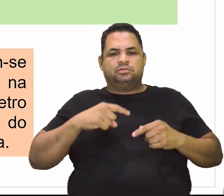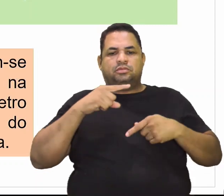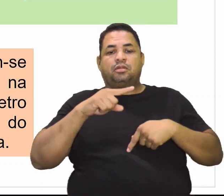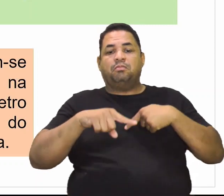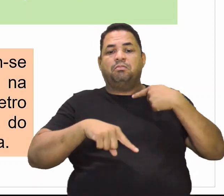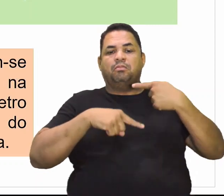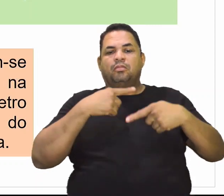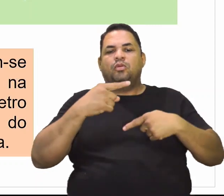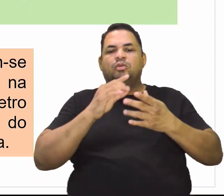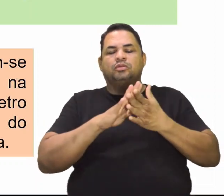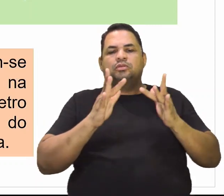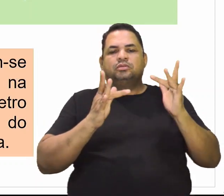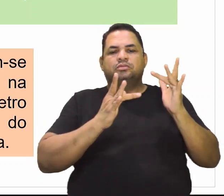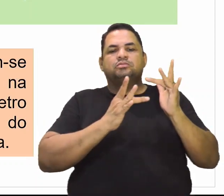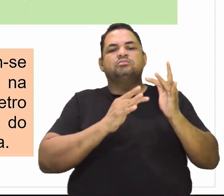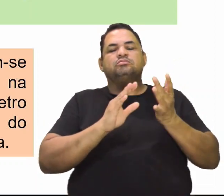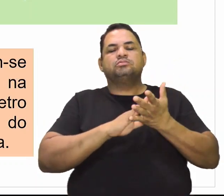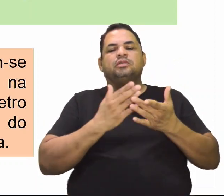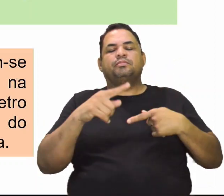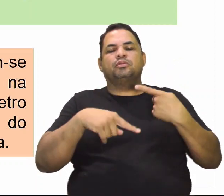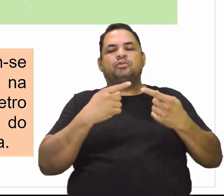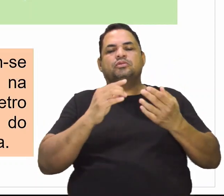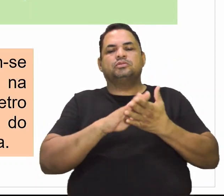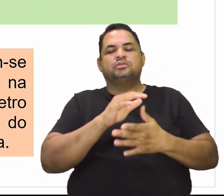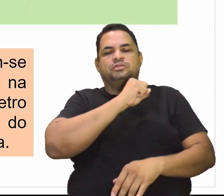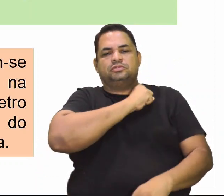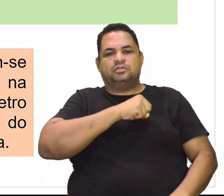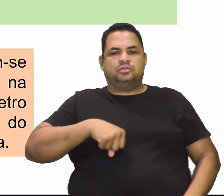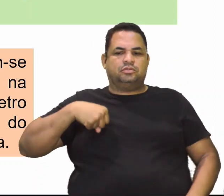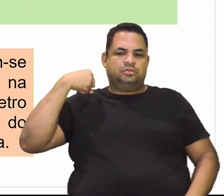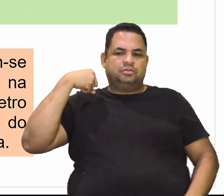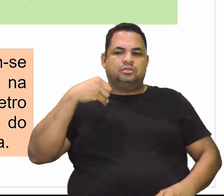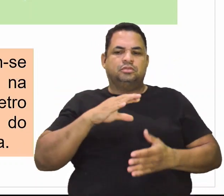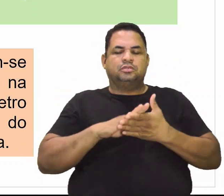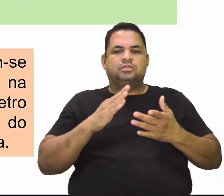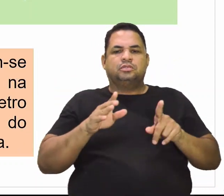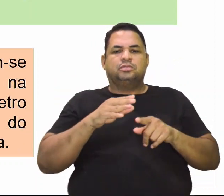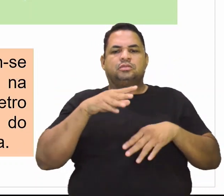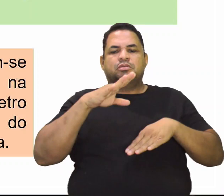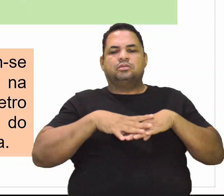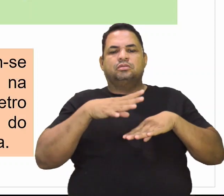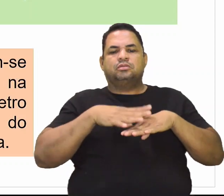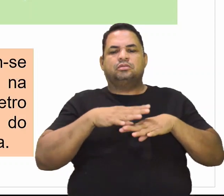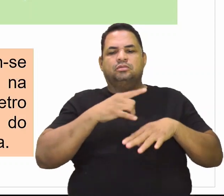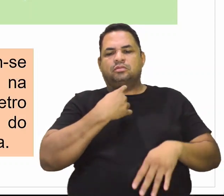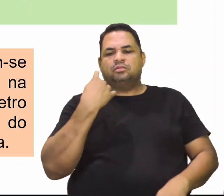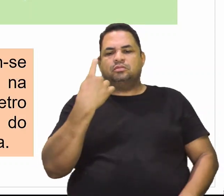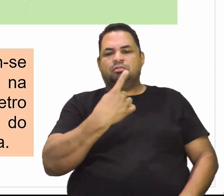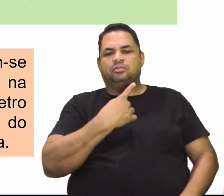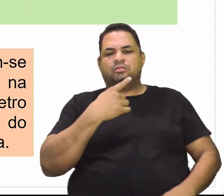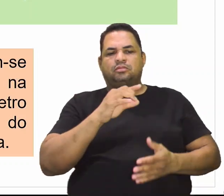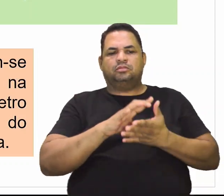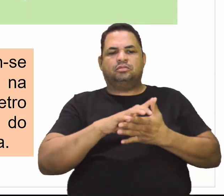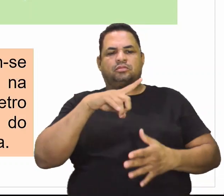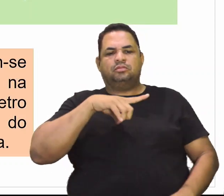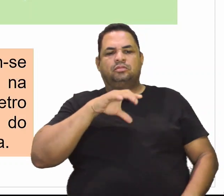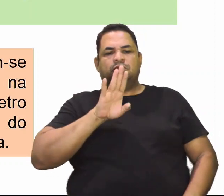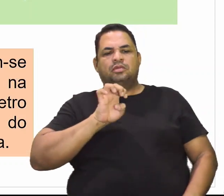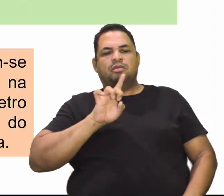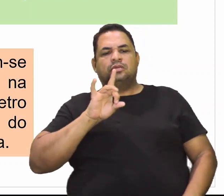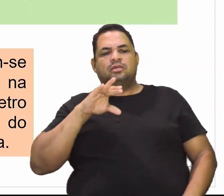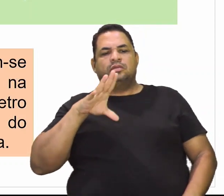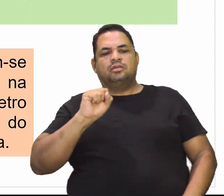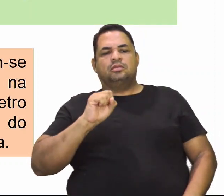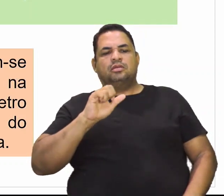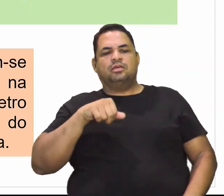é um divisor de águas na filosofia. Na matemática nós temos Euclides, nós temos